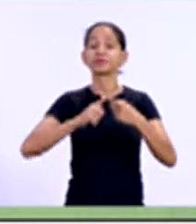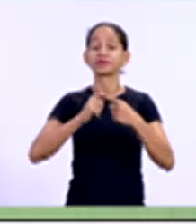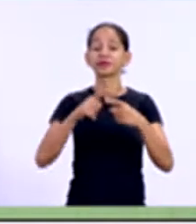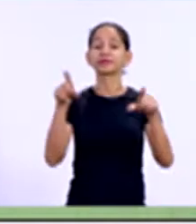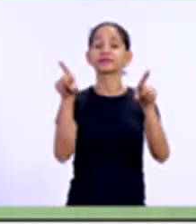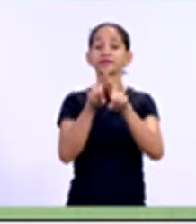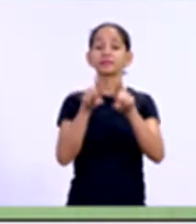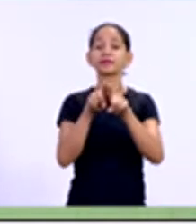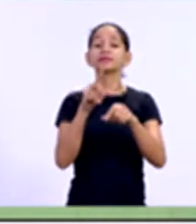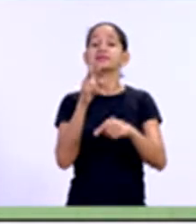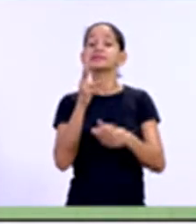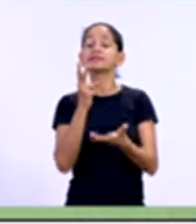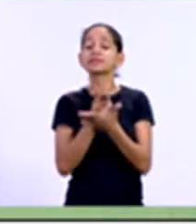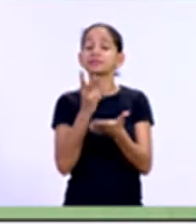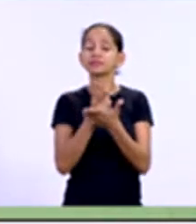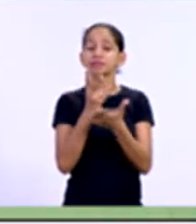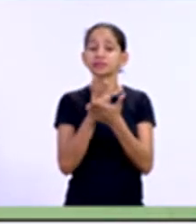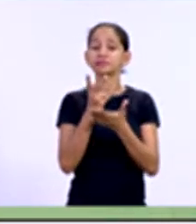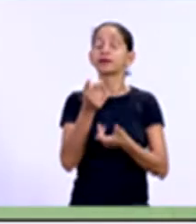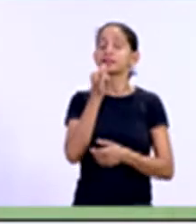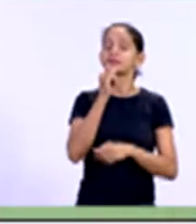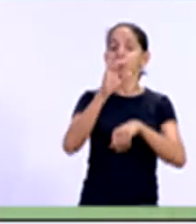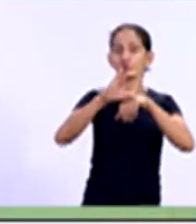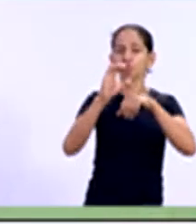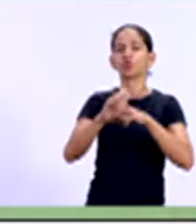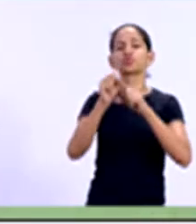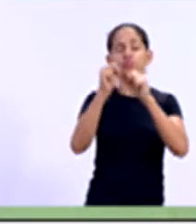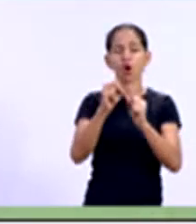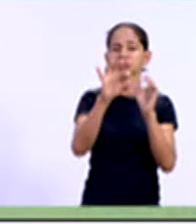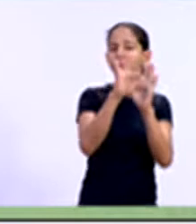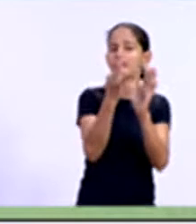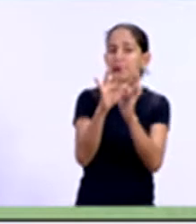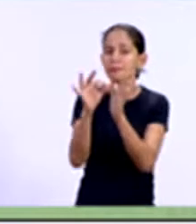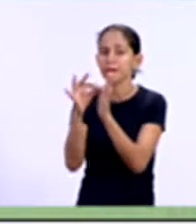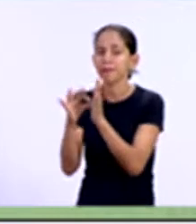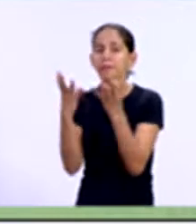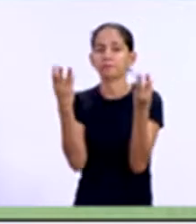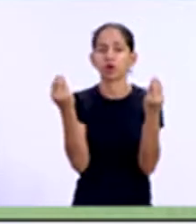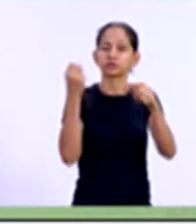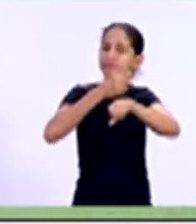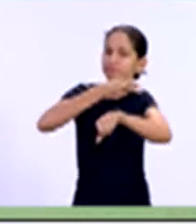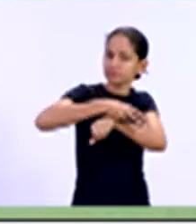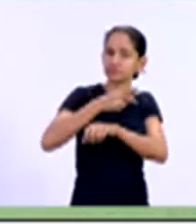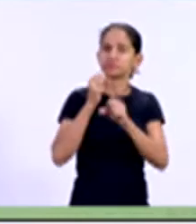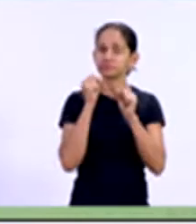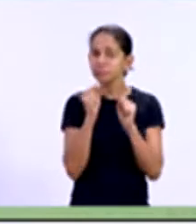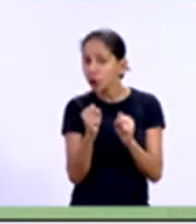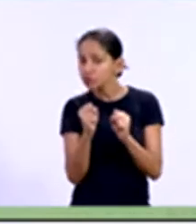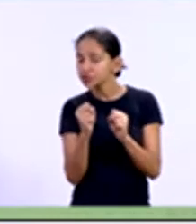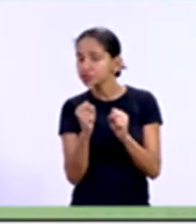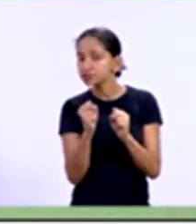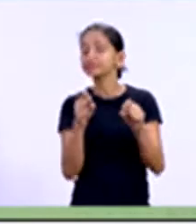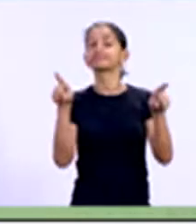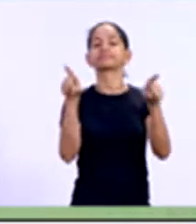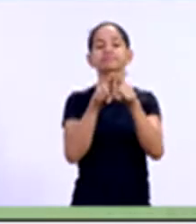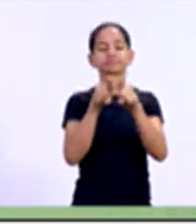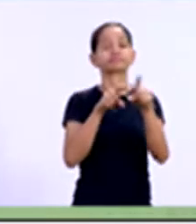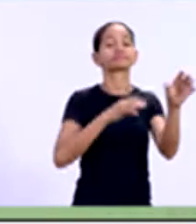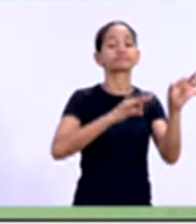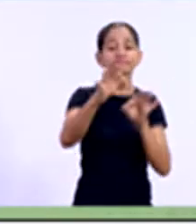ela trata da oferta, da organização e uma coisa importante, que